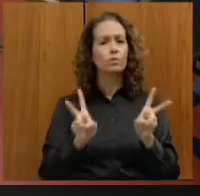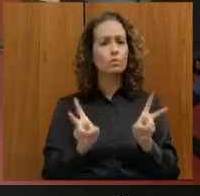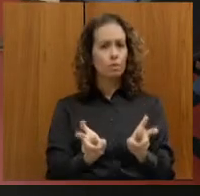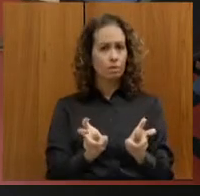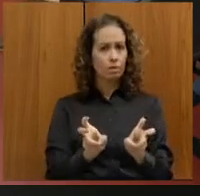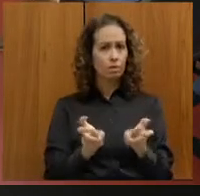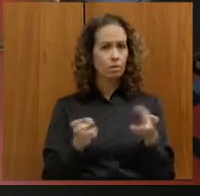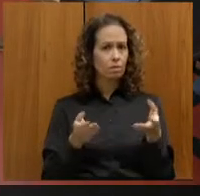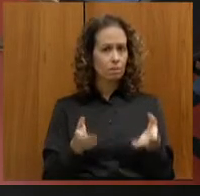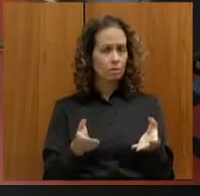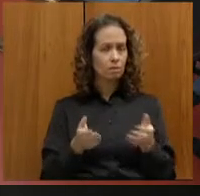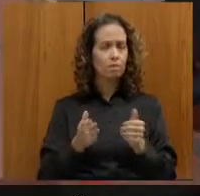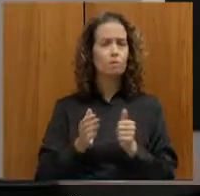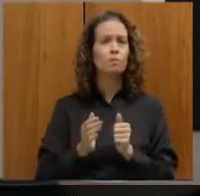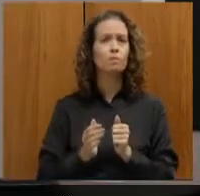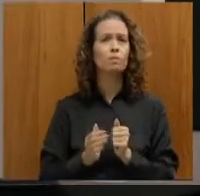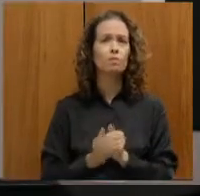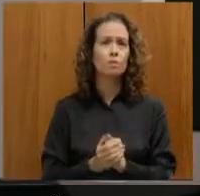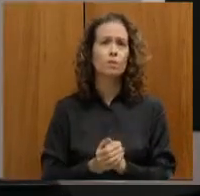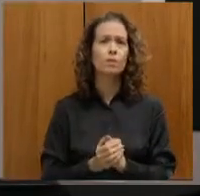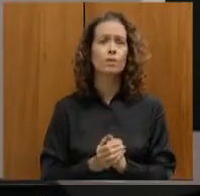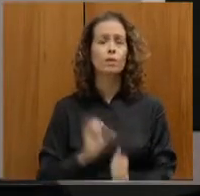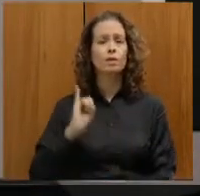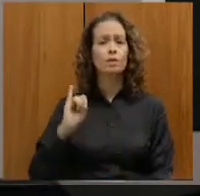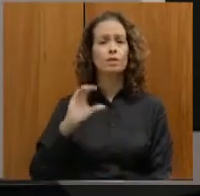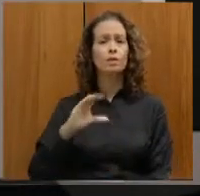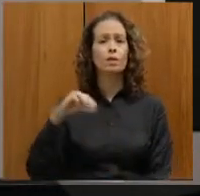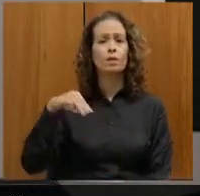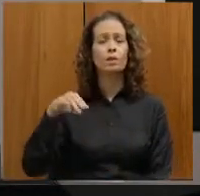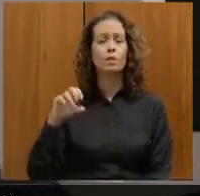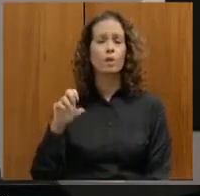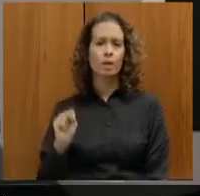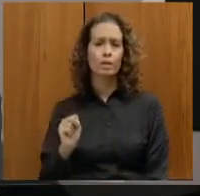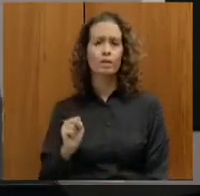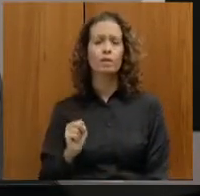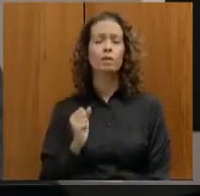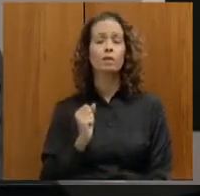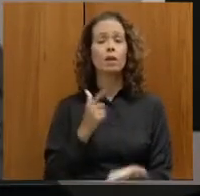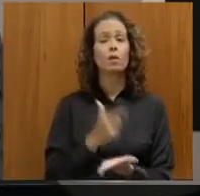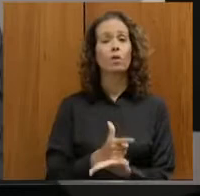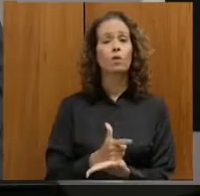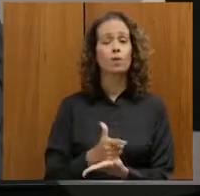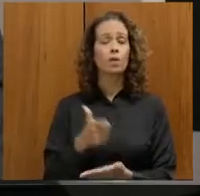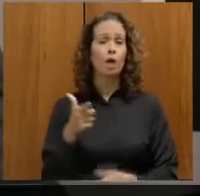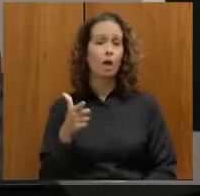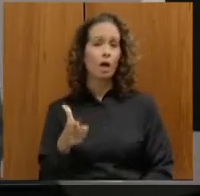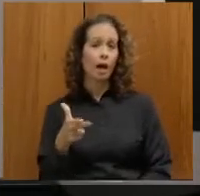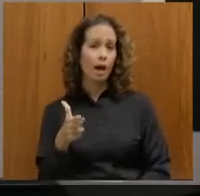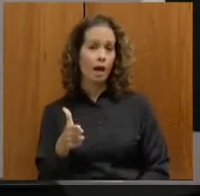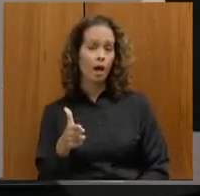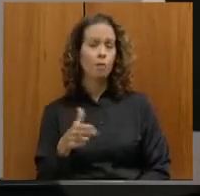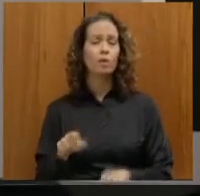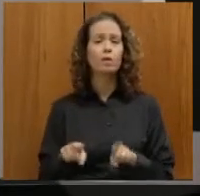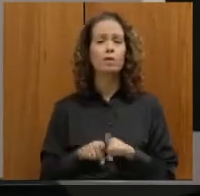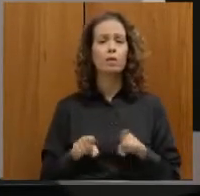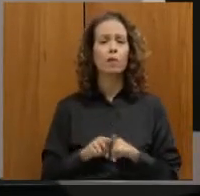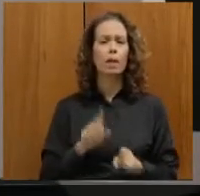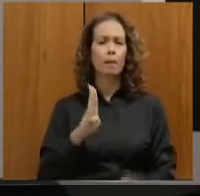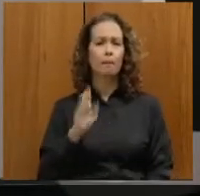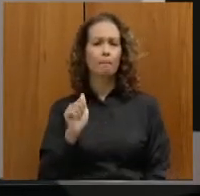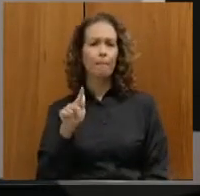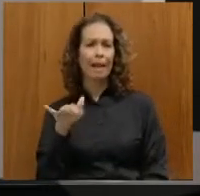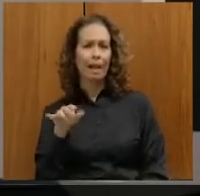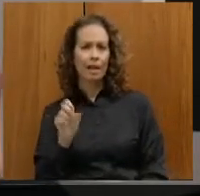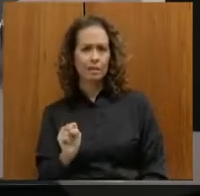a isenção do ICMS na compra de armas e munições dos servidores da Segurança Pública lei